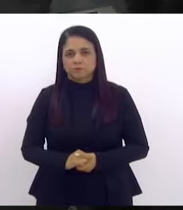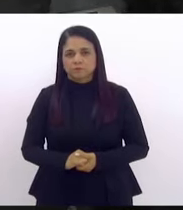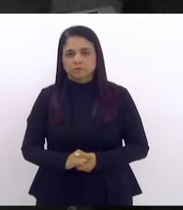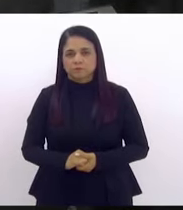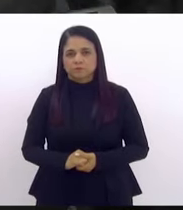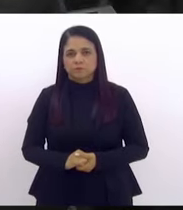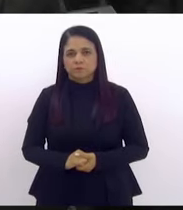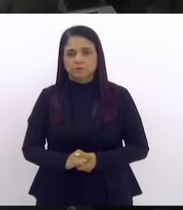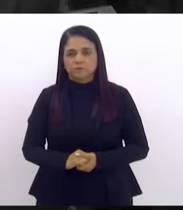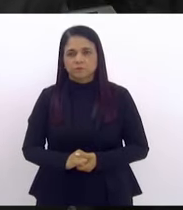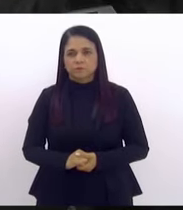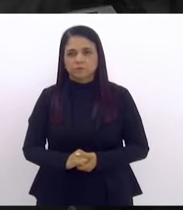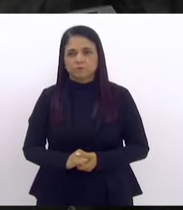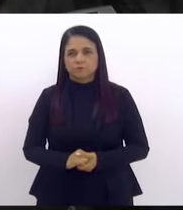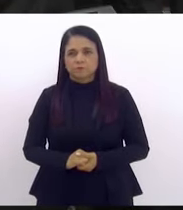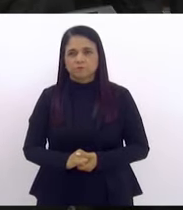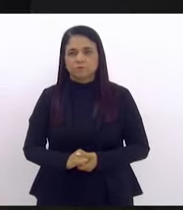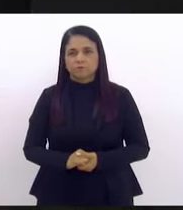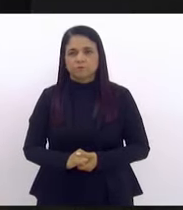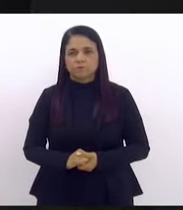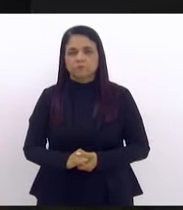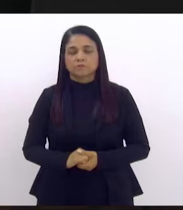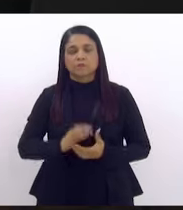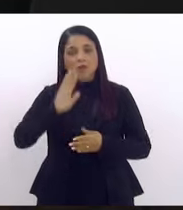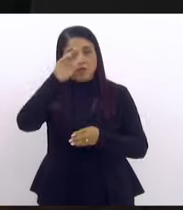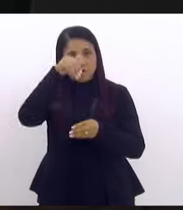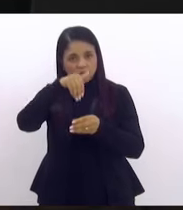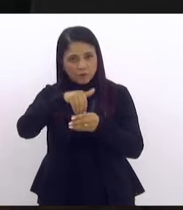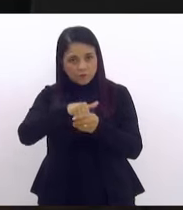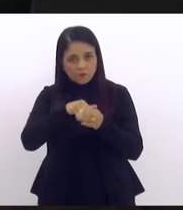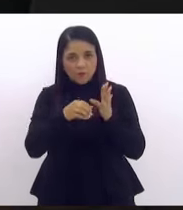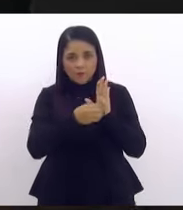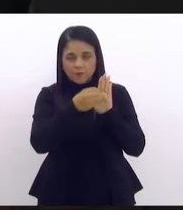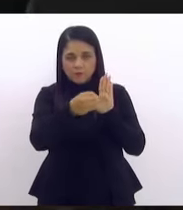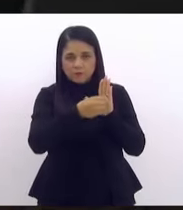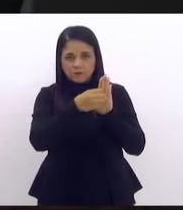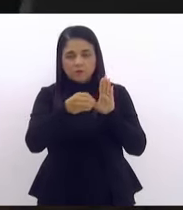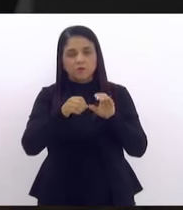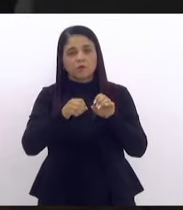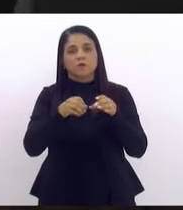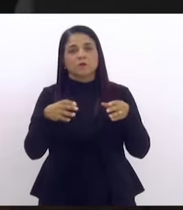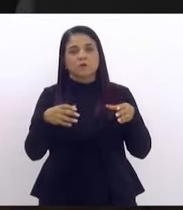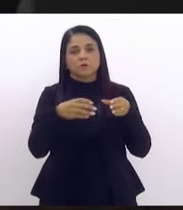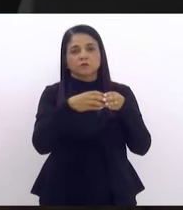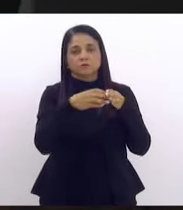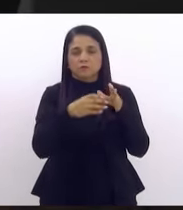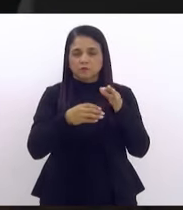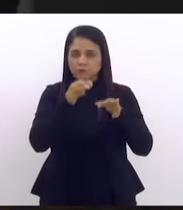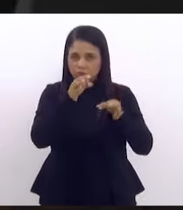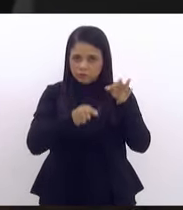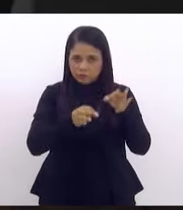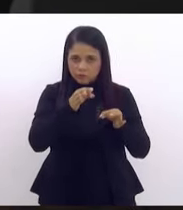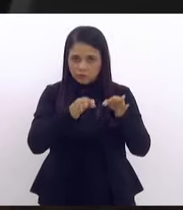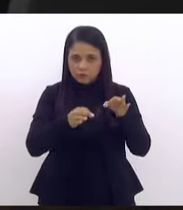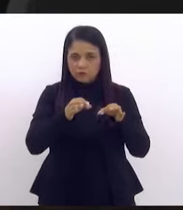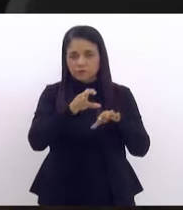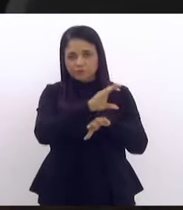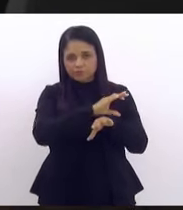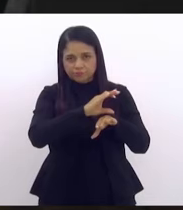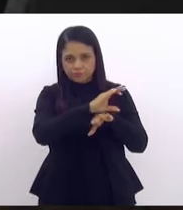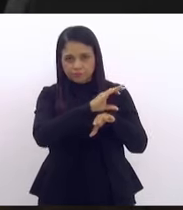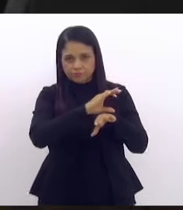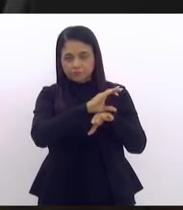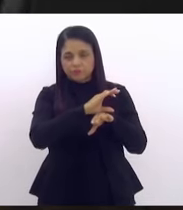Ah, está tudo contrário, né? Em votação, parecer da Comissão de Constituição e Justiça. E todas as comissões